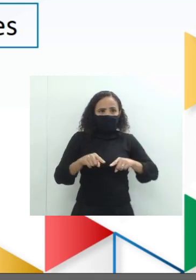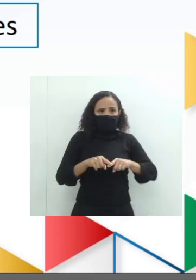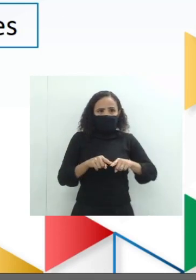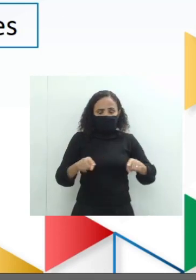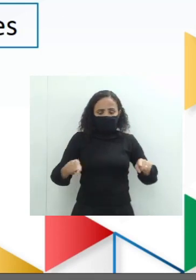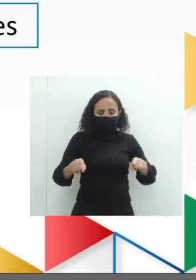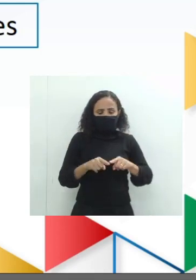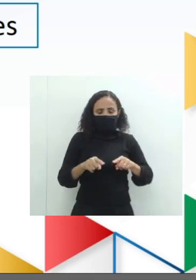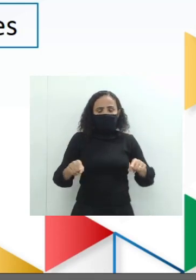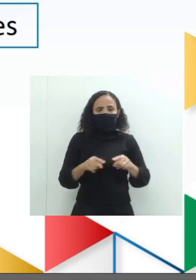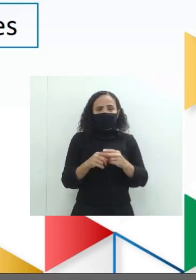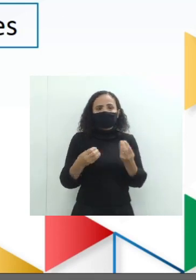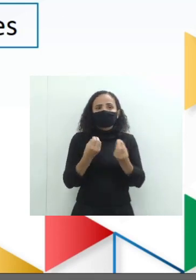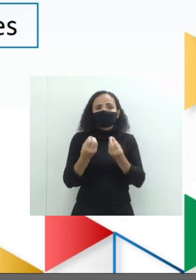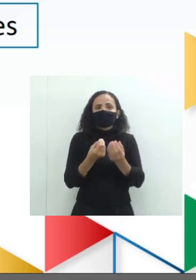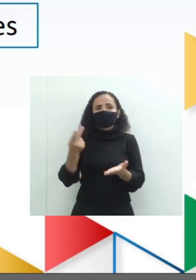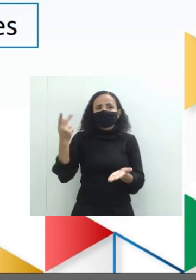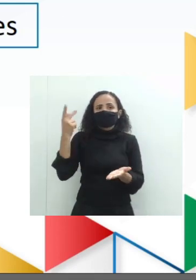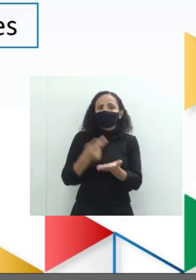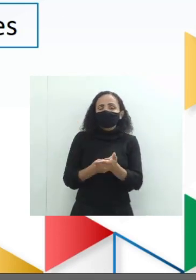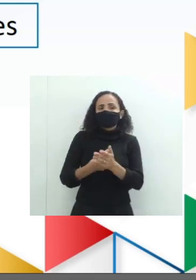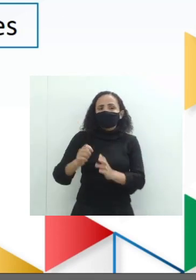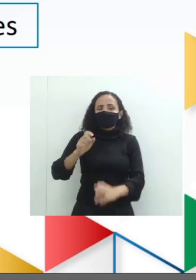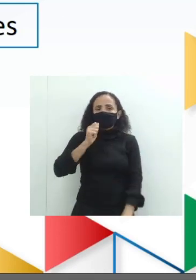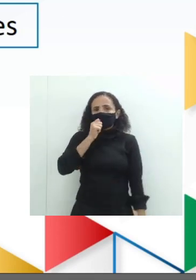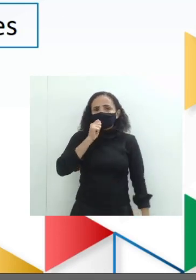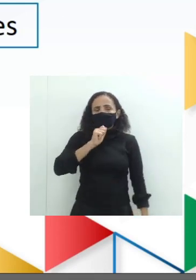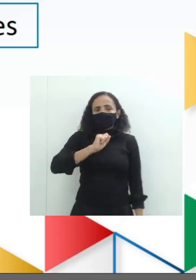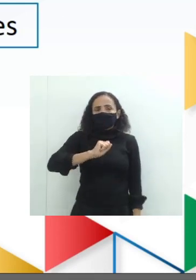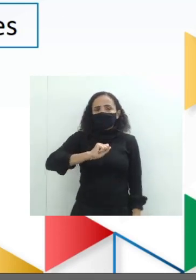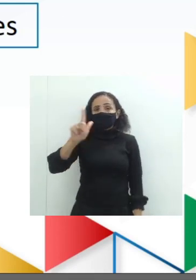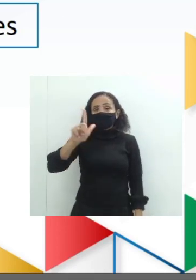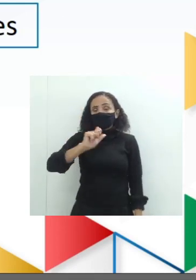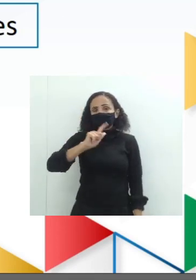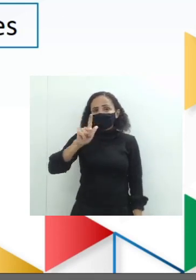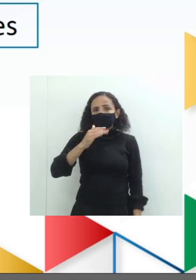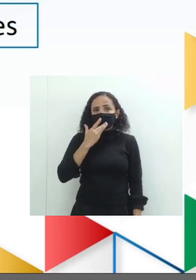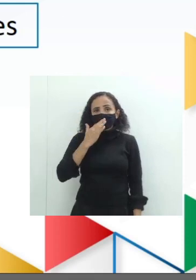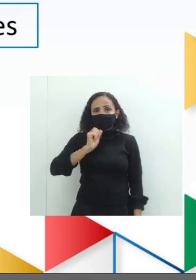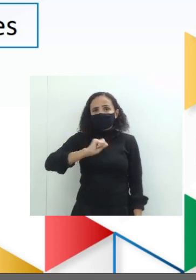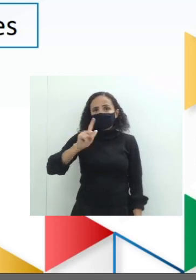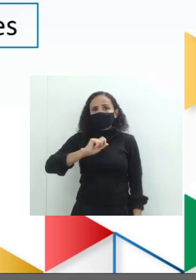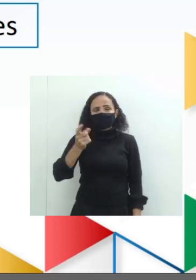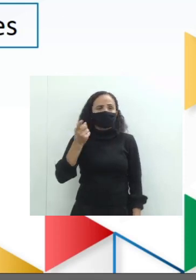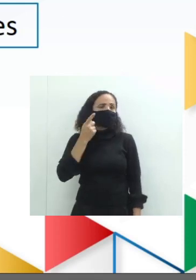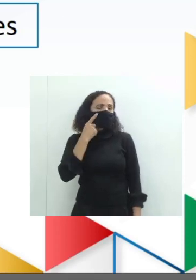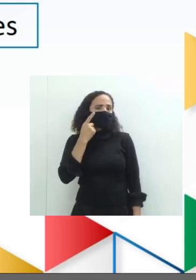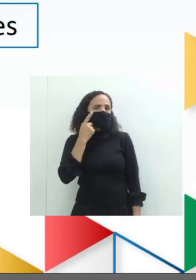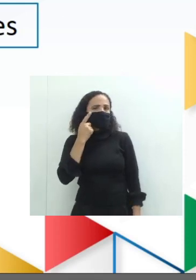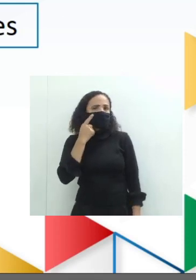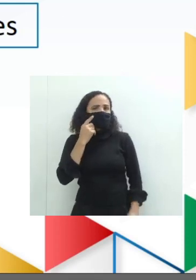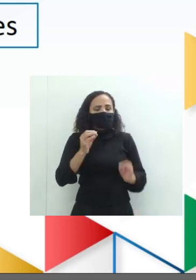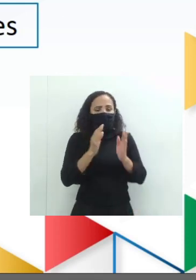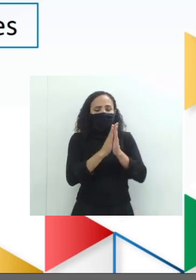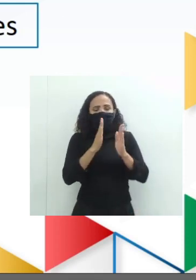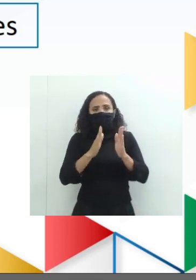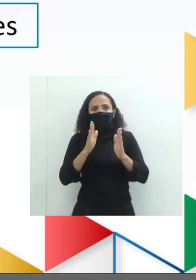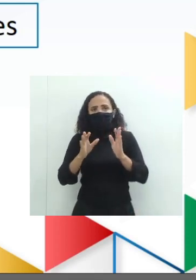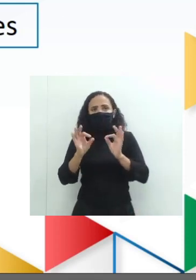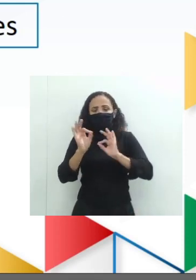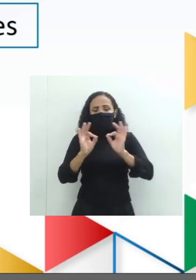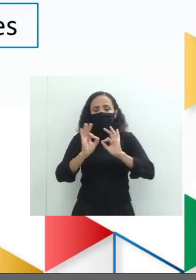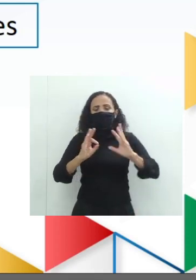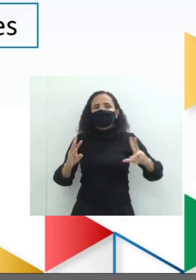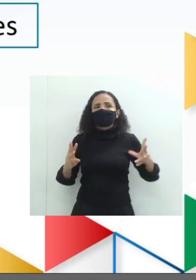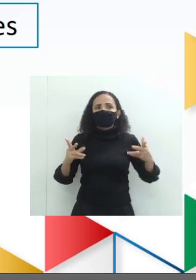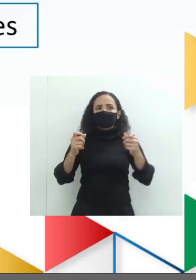iguais e ele é um triângulo isósceles. Esse aí em azul que vocês estão visualizando. Deu para entender? É escaleno, que no caso